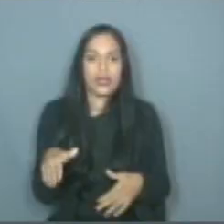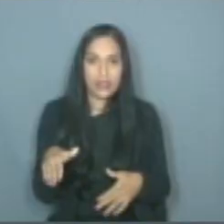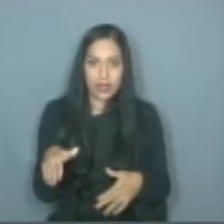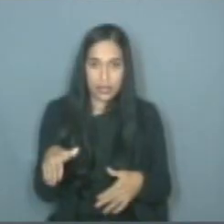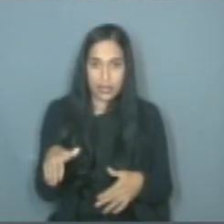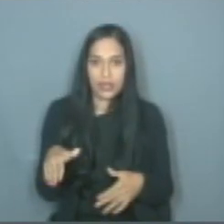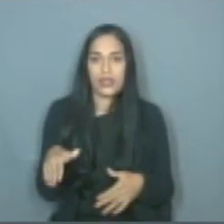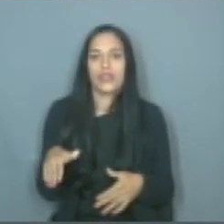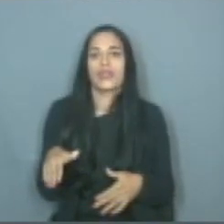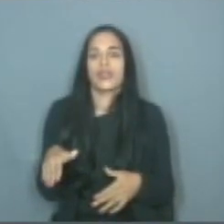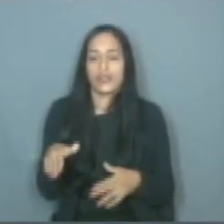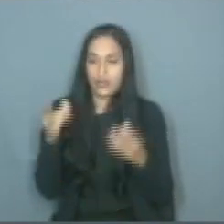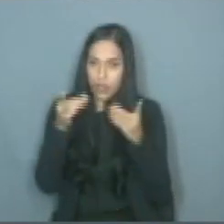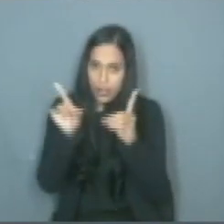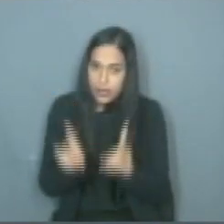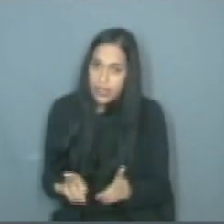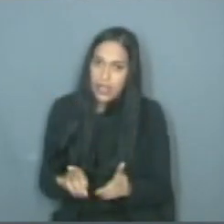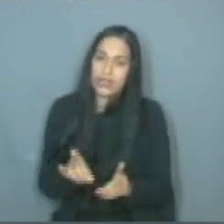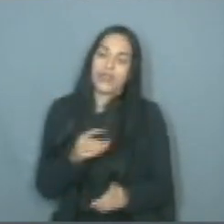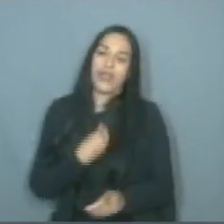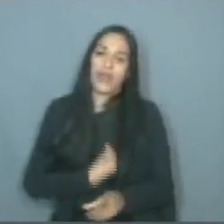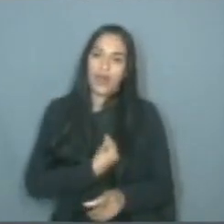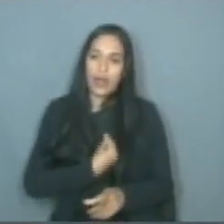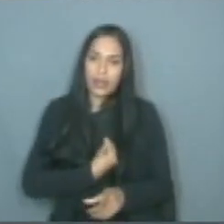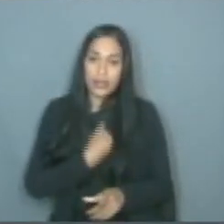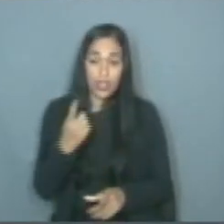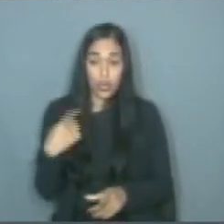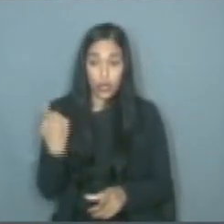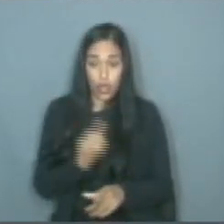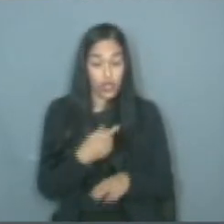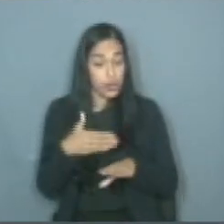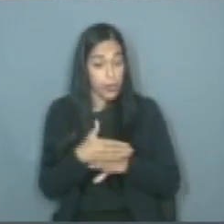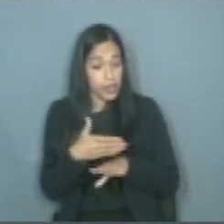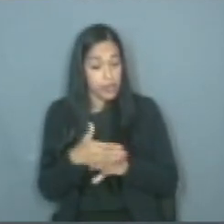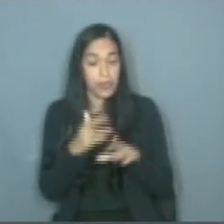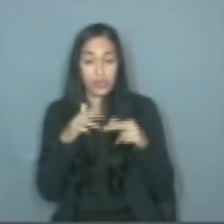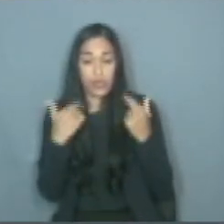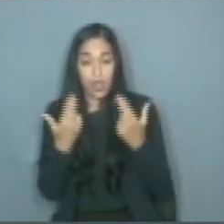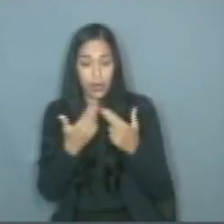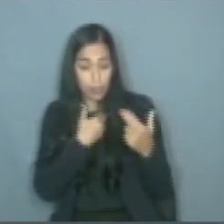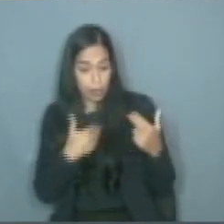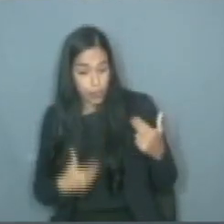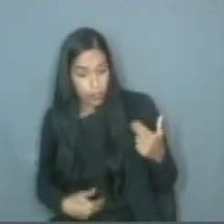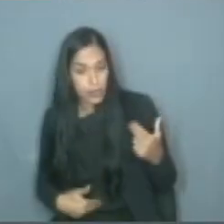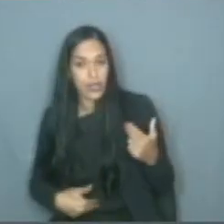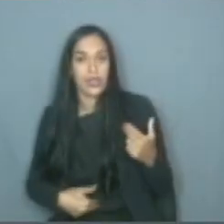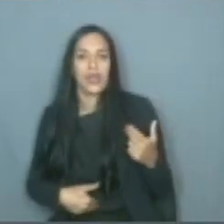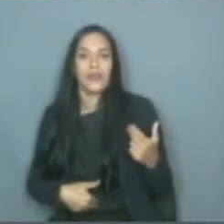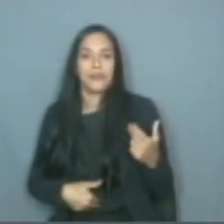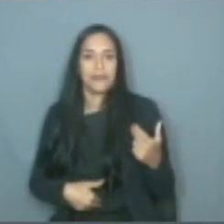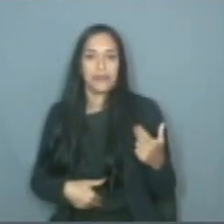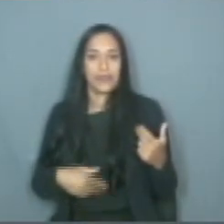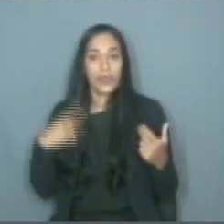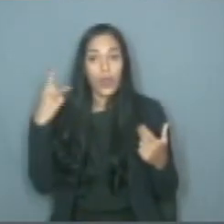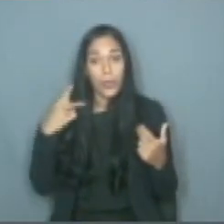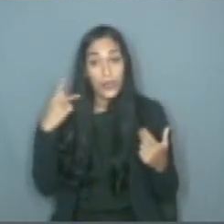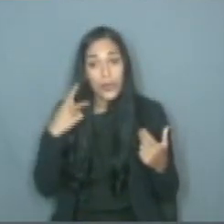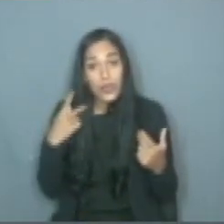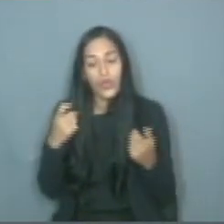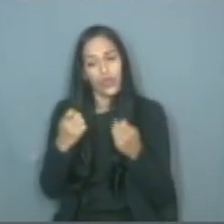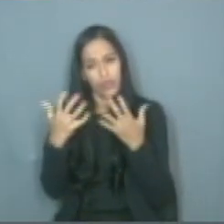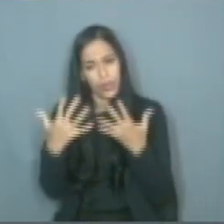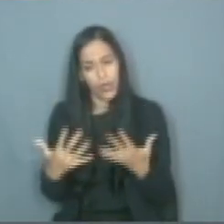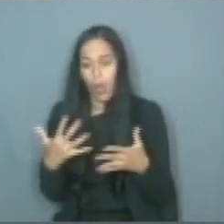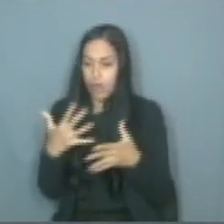mundo da atipicidade. É uma realidade. Nós participamos recentemente de uma audiência pública, o promotor deixou claro que o